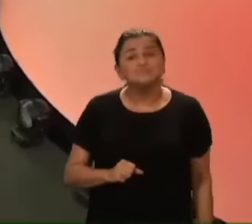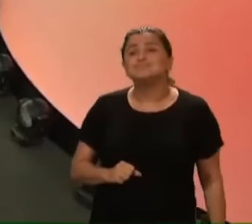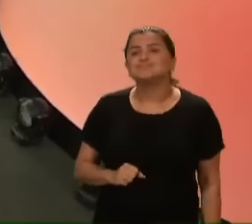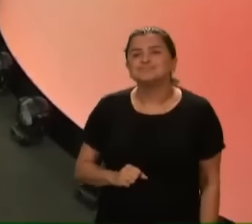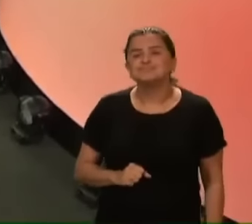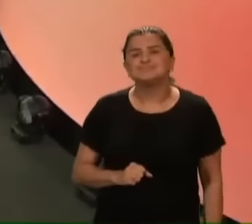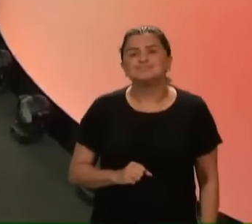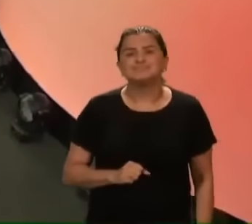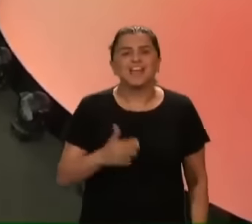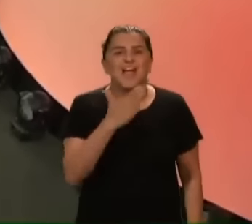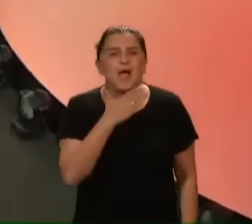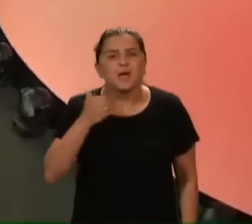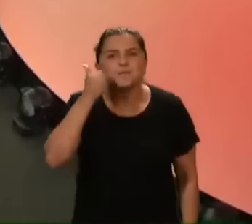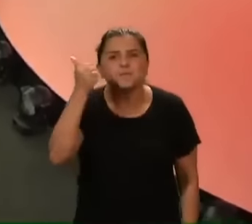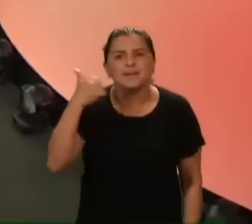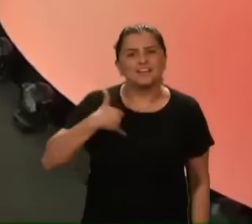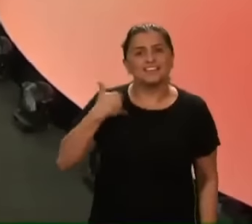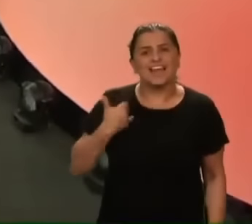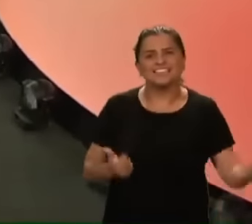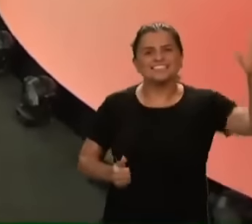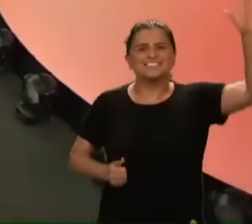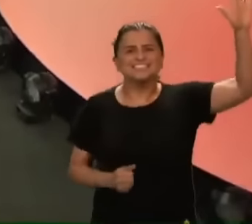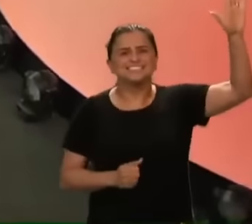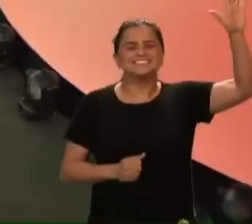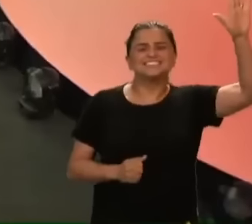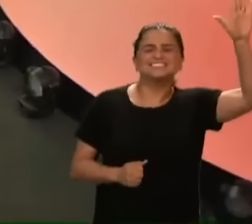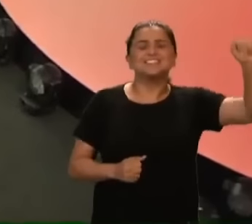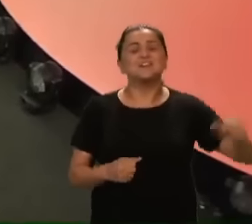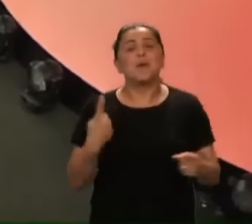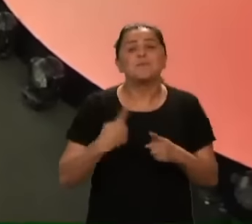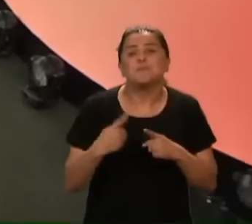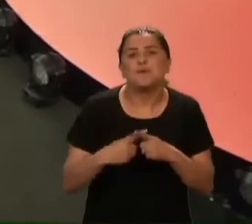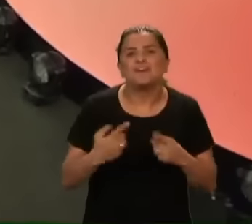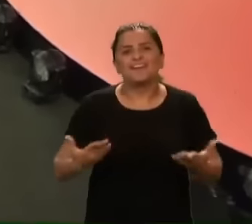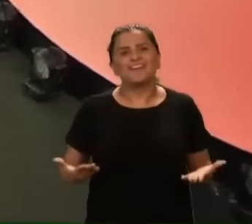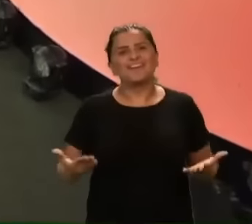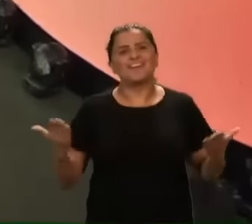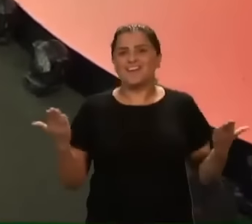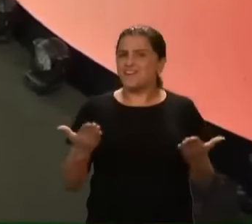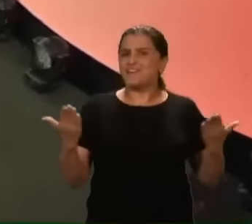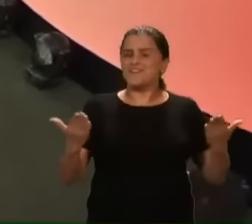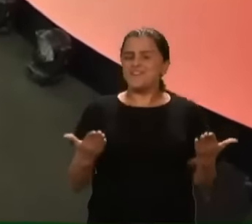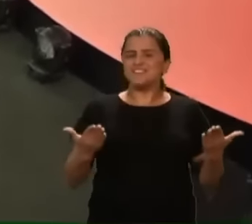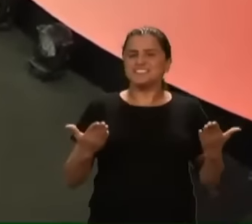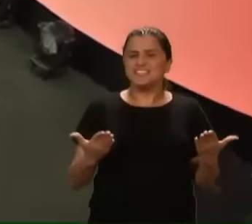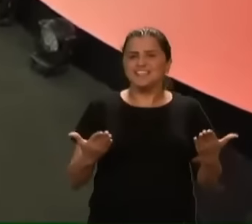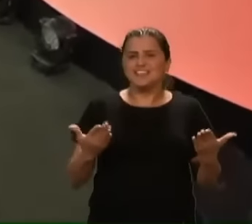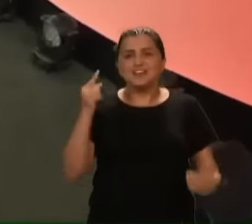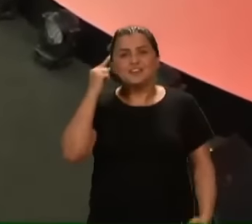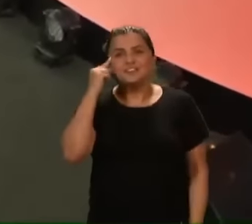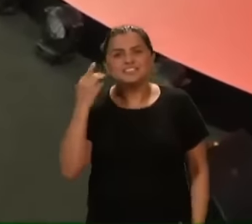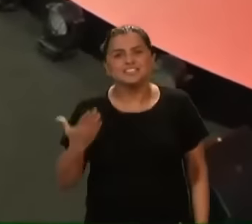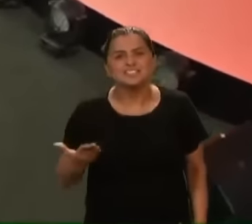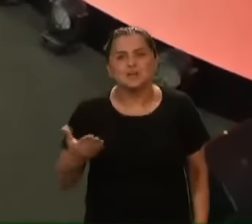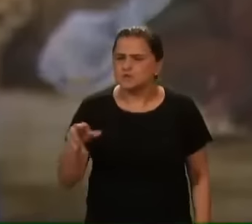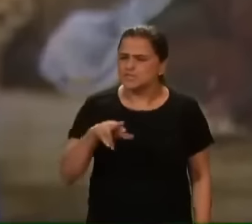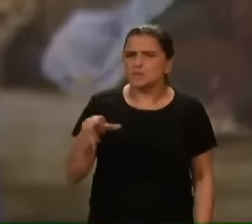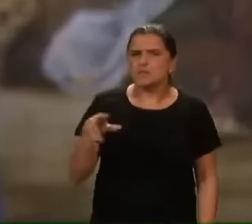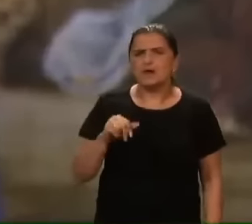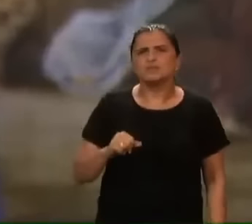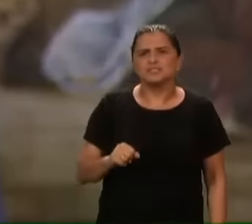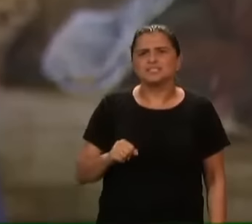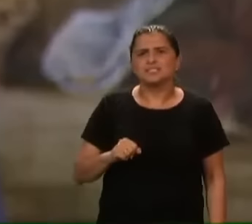Quando falou a melhor idade, quase que eu vim. Porque hoje em dia o que eu mais ouço, sabe o que que é? É os irmãos.